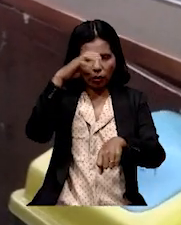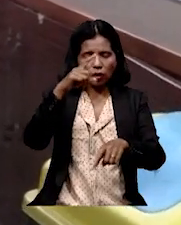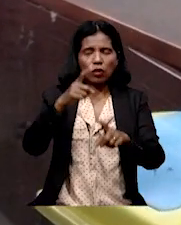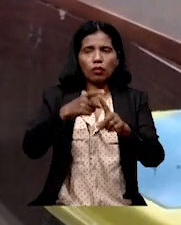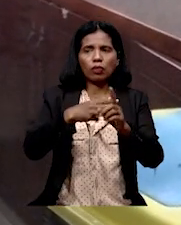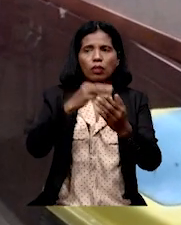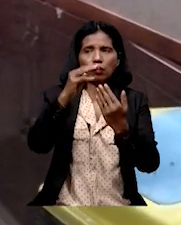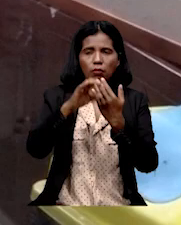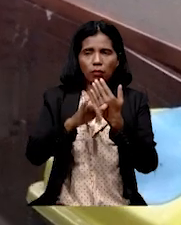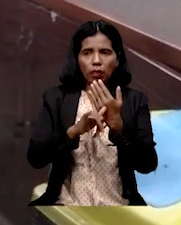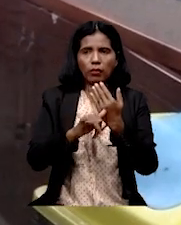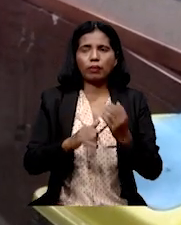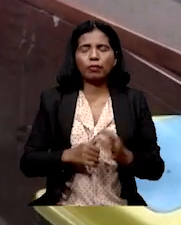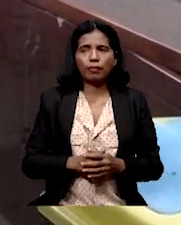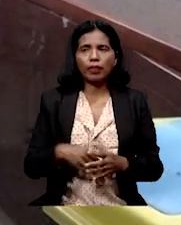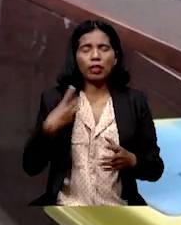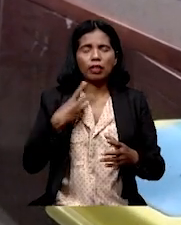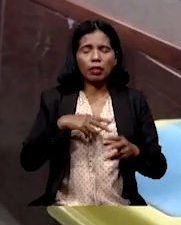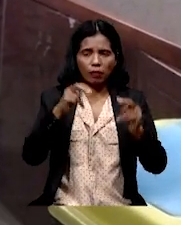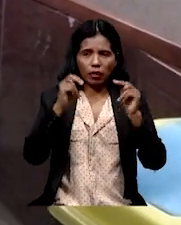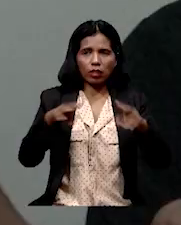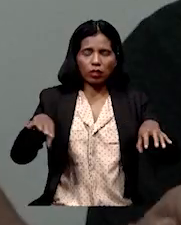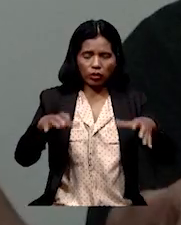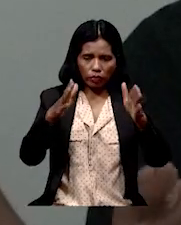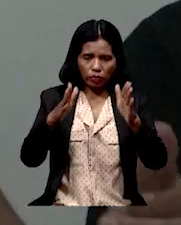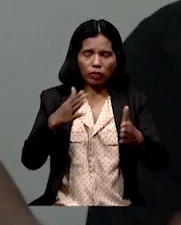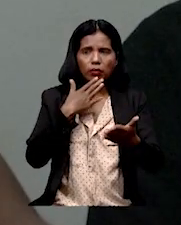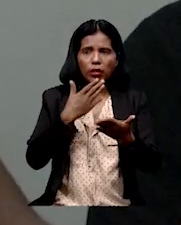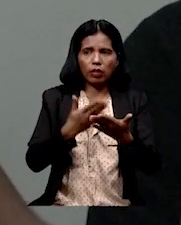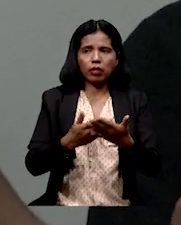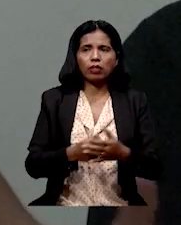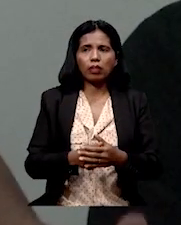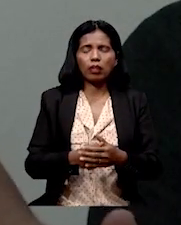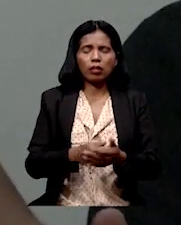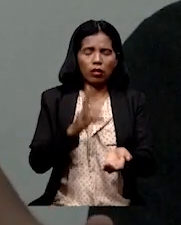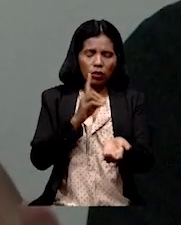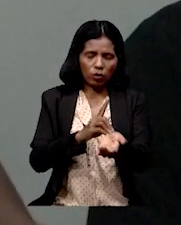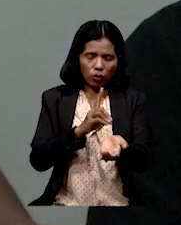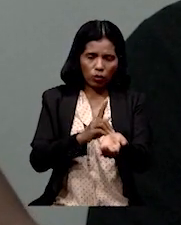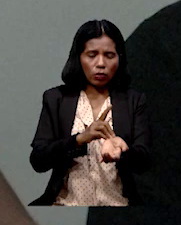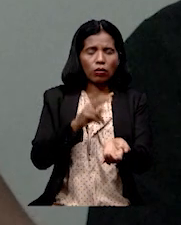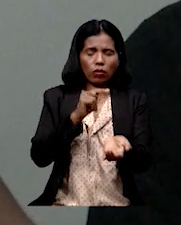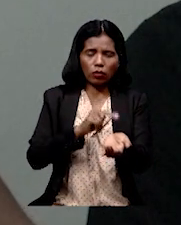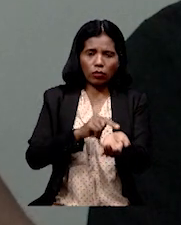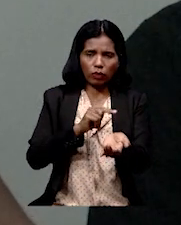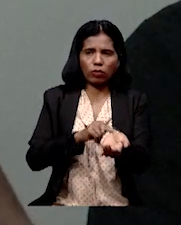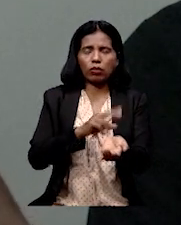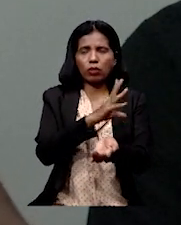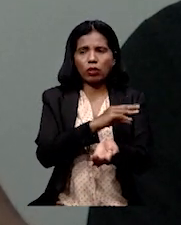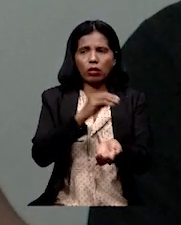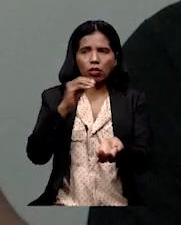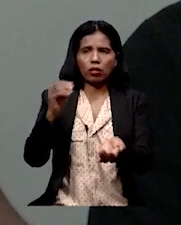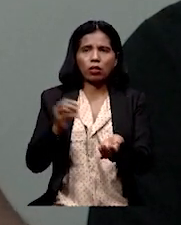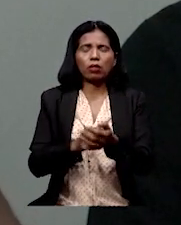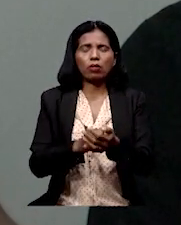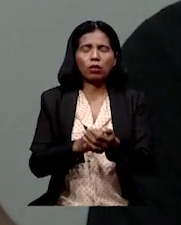maio. Te precisa de recurso humano nebe mais profissional. Cata enfermeiros, médico, analista, farmacista